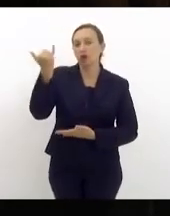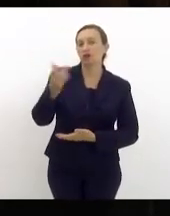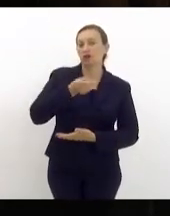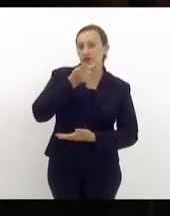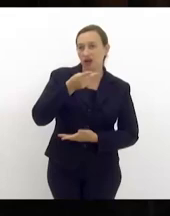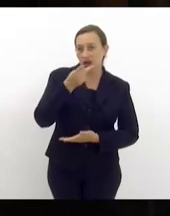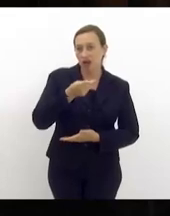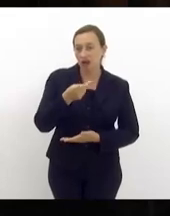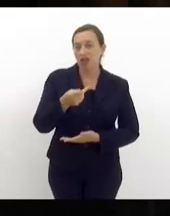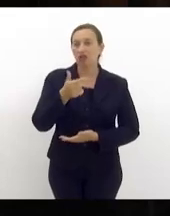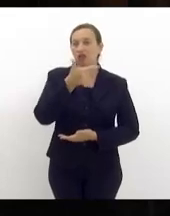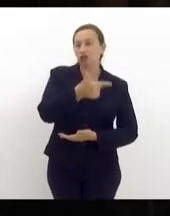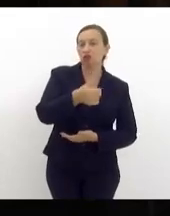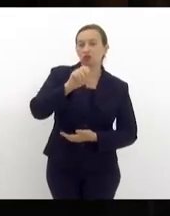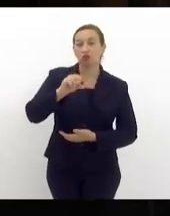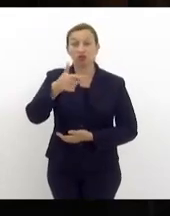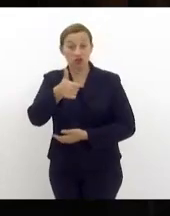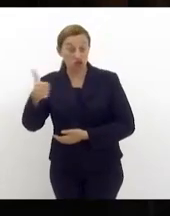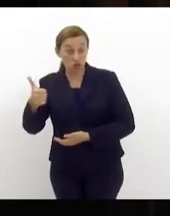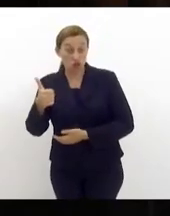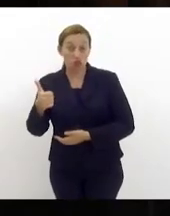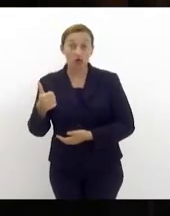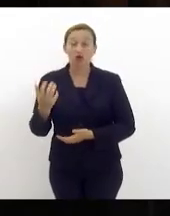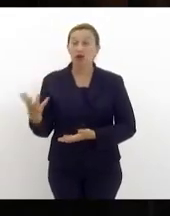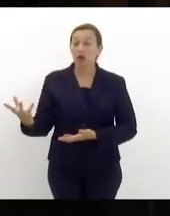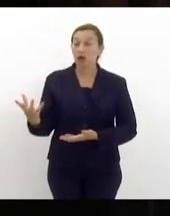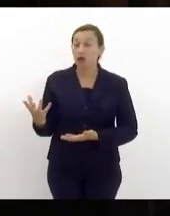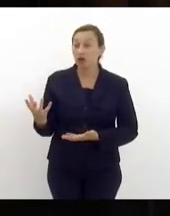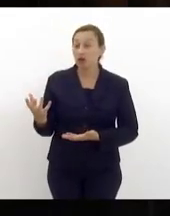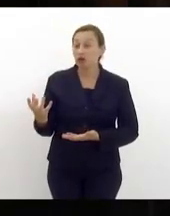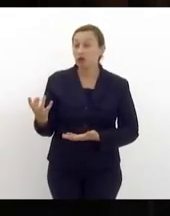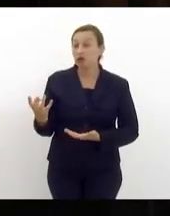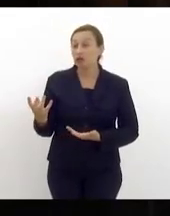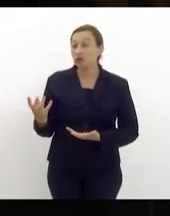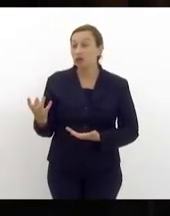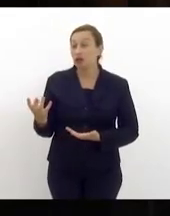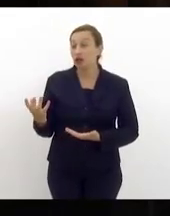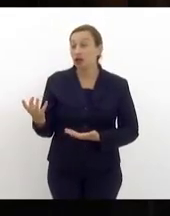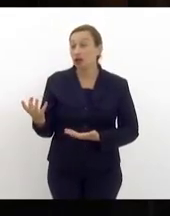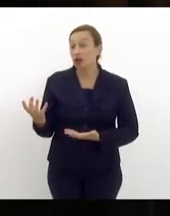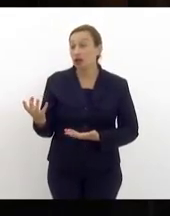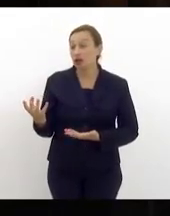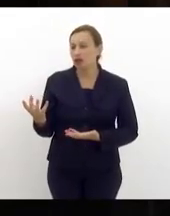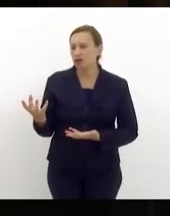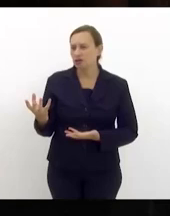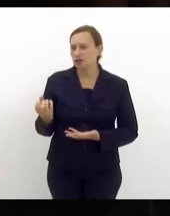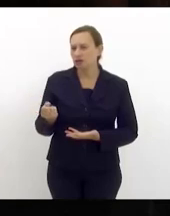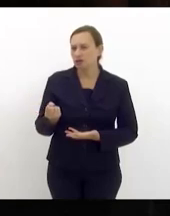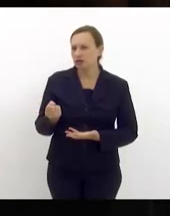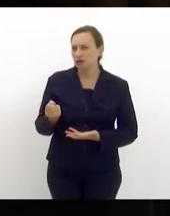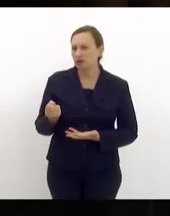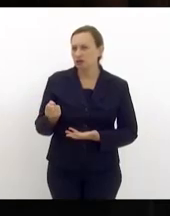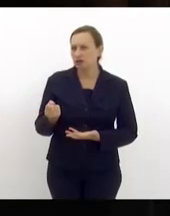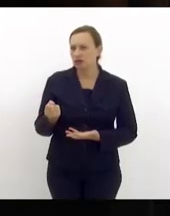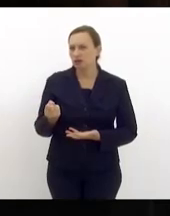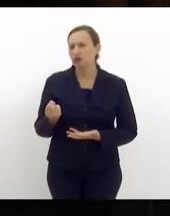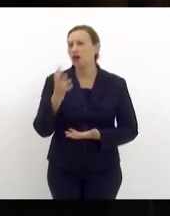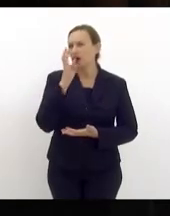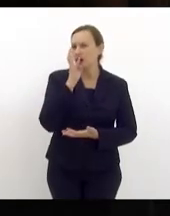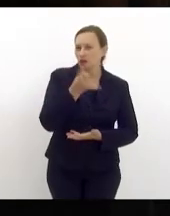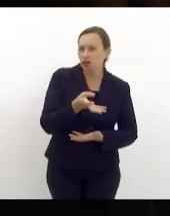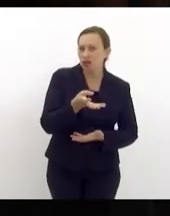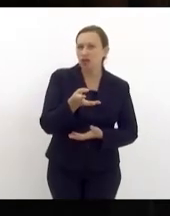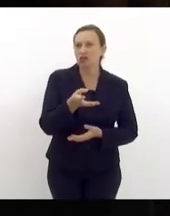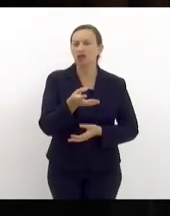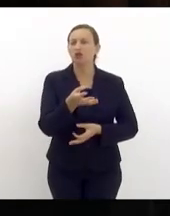dizer que, desde 2021, a gente tem recebido graves suspeitas de péssima execução desse